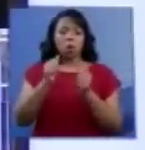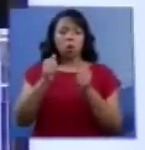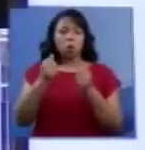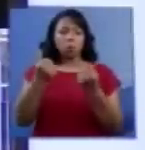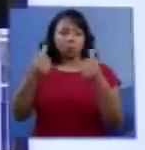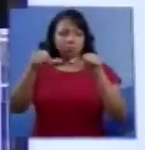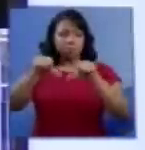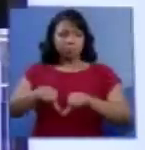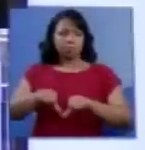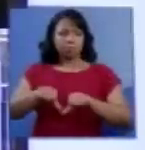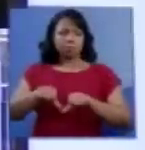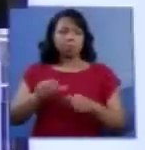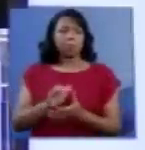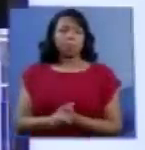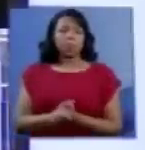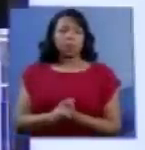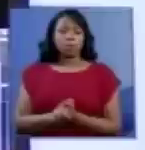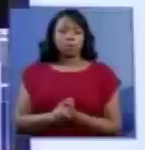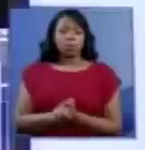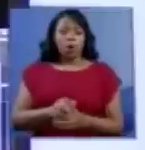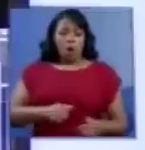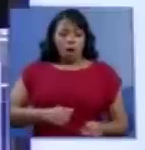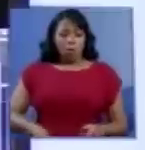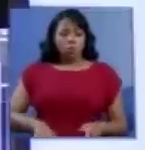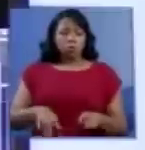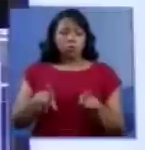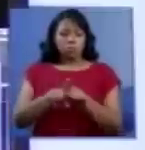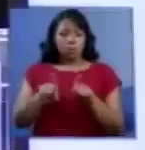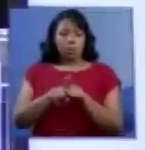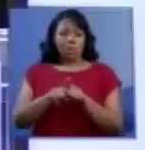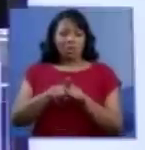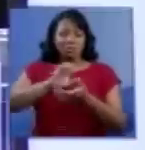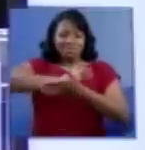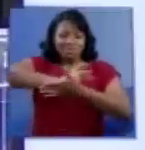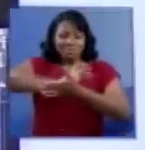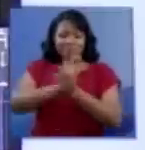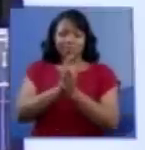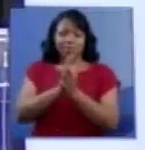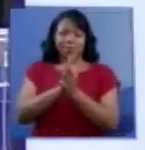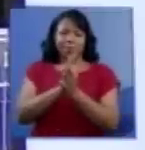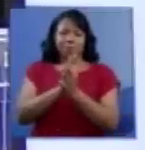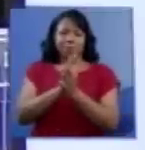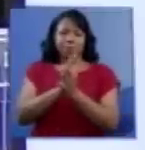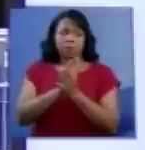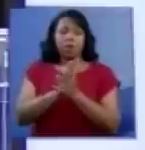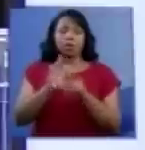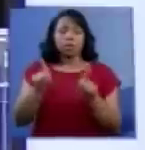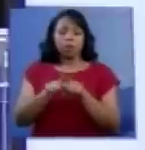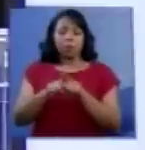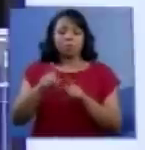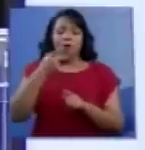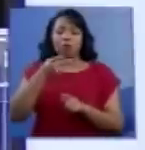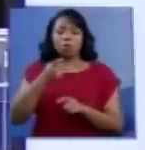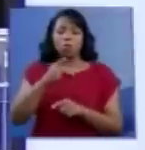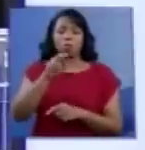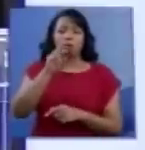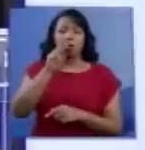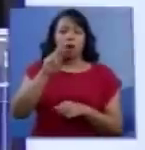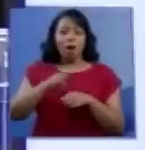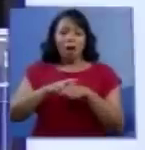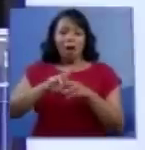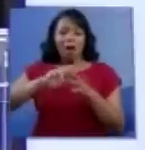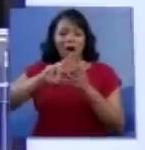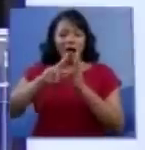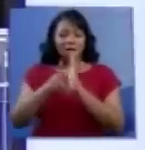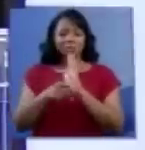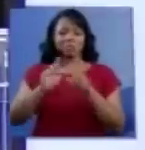ameaça o aborto eugênico é uma discriminatória digamos também racista com a intenção